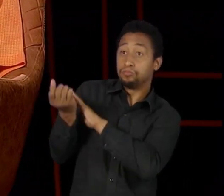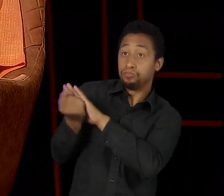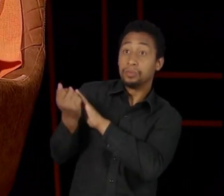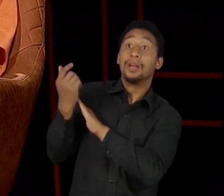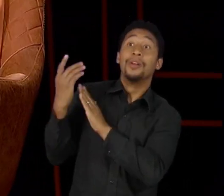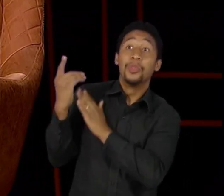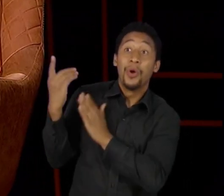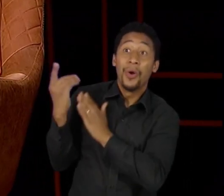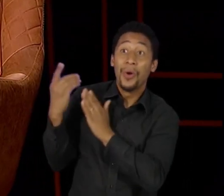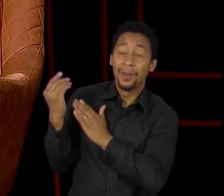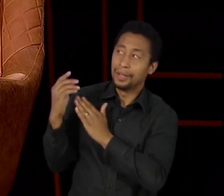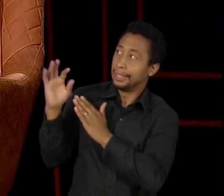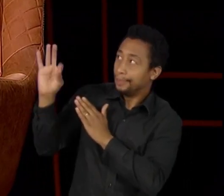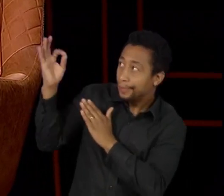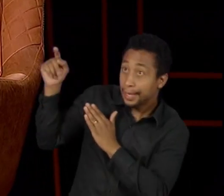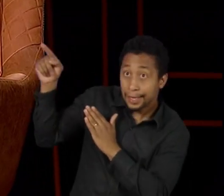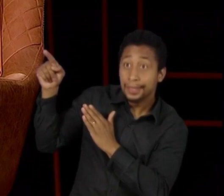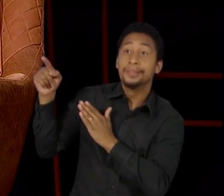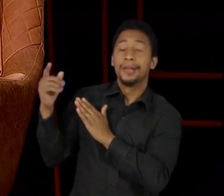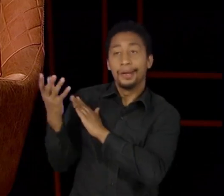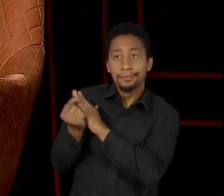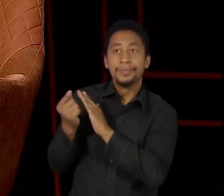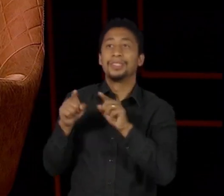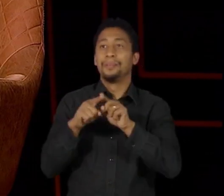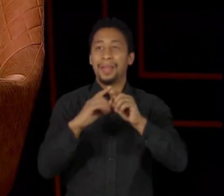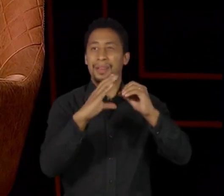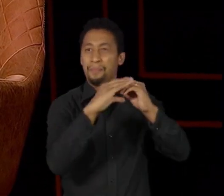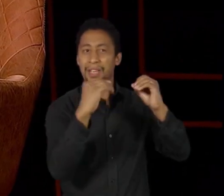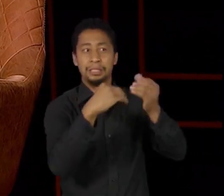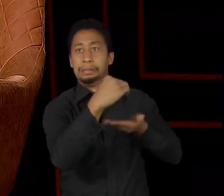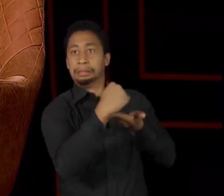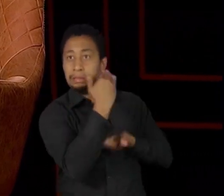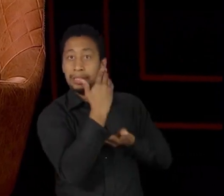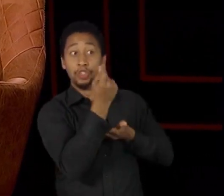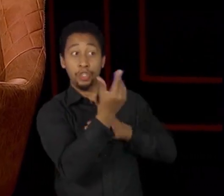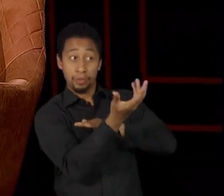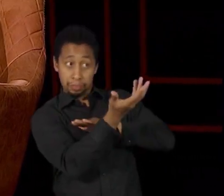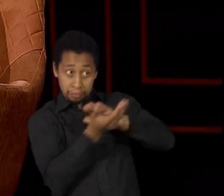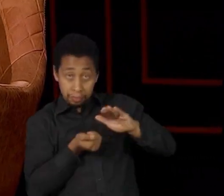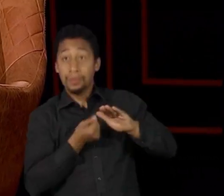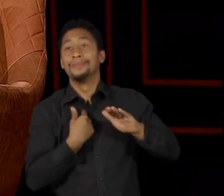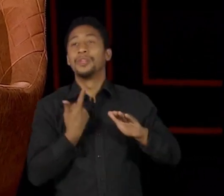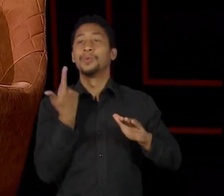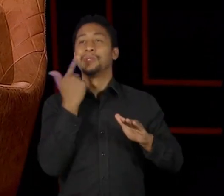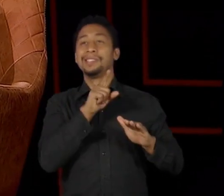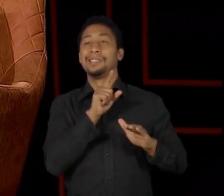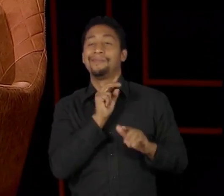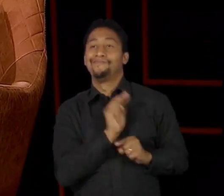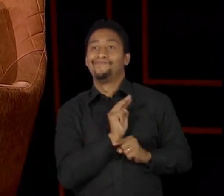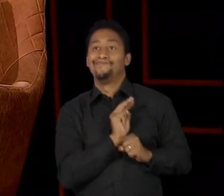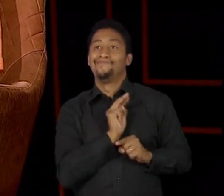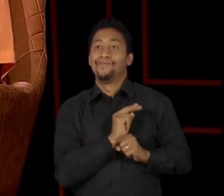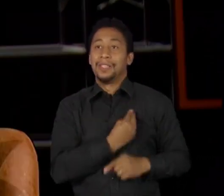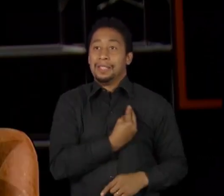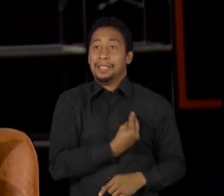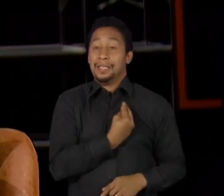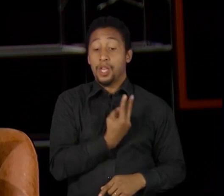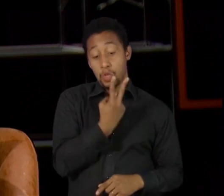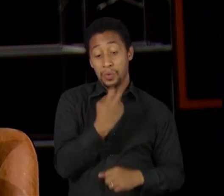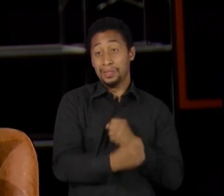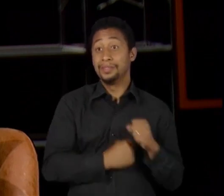da França e a grana da rescisão, entendeu? E aí vou fazer dublagem. Estou botando o carro na frente de